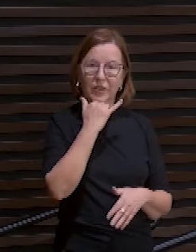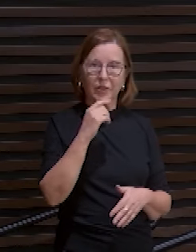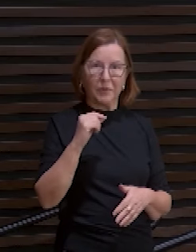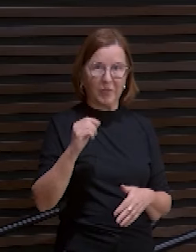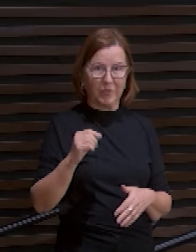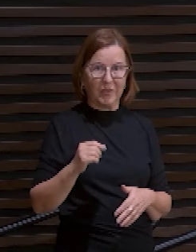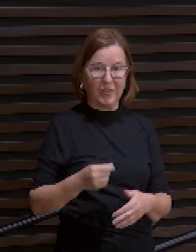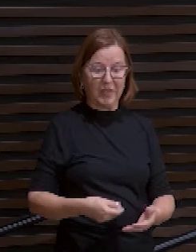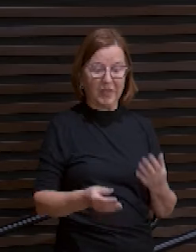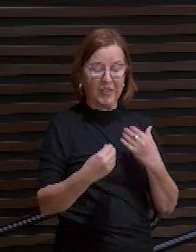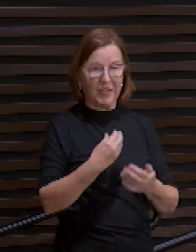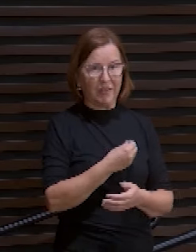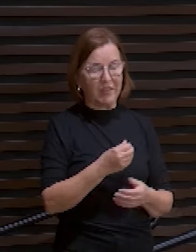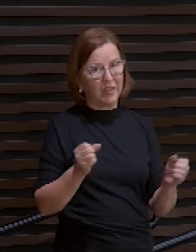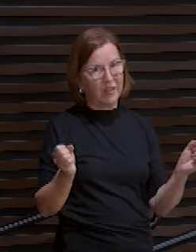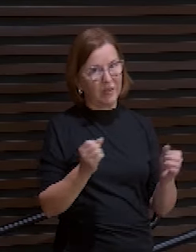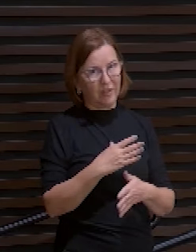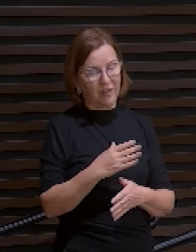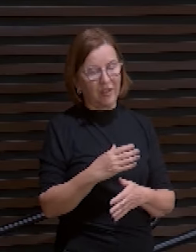do